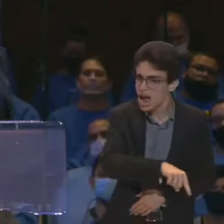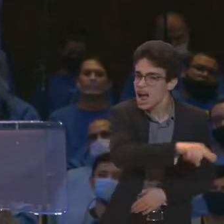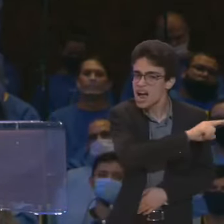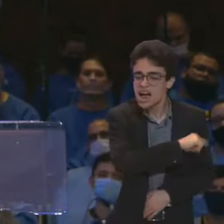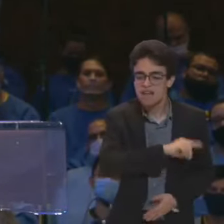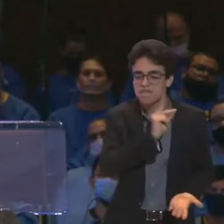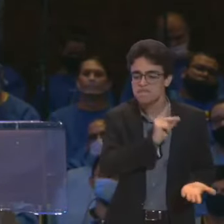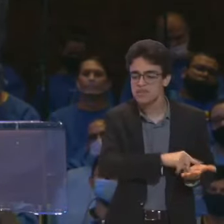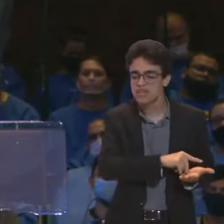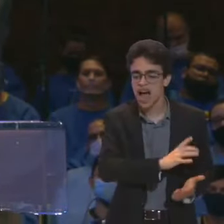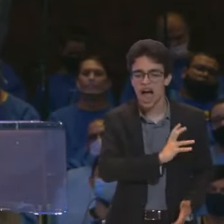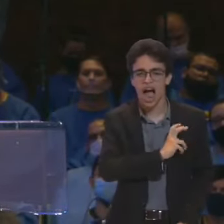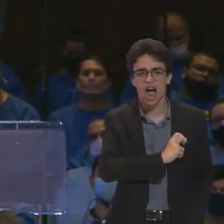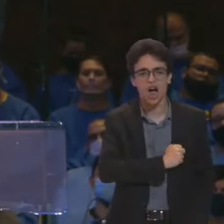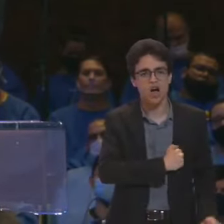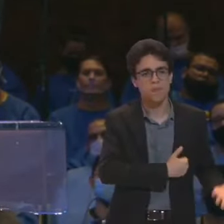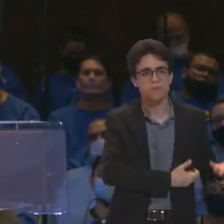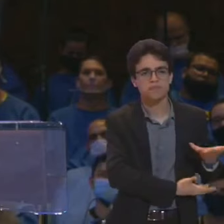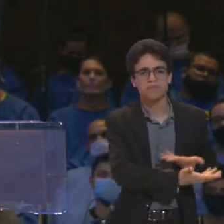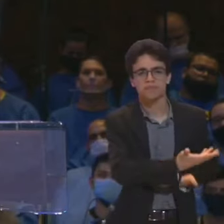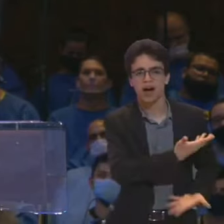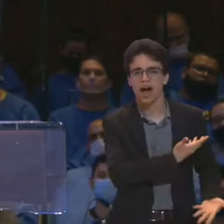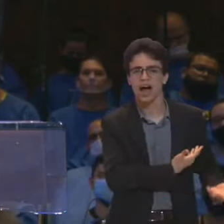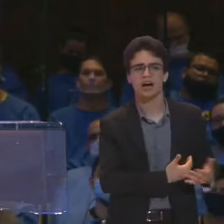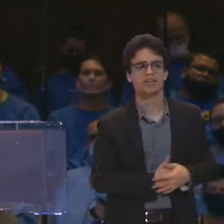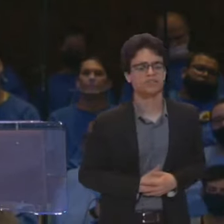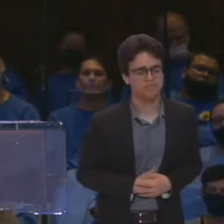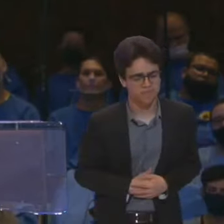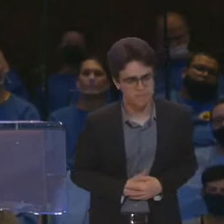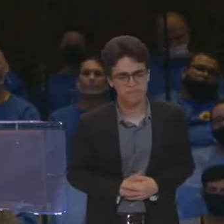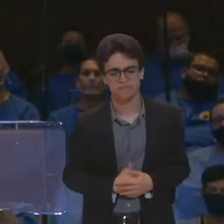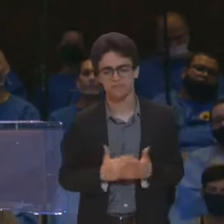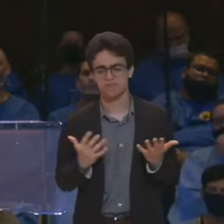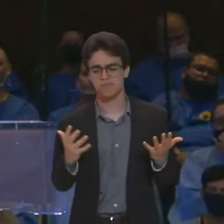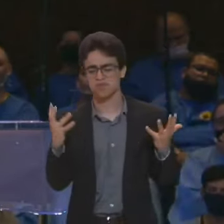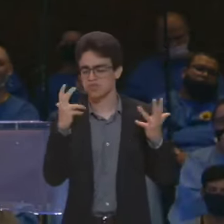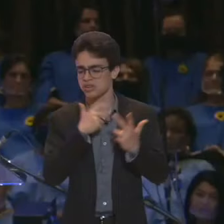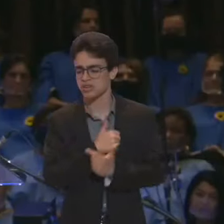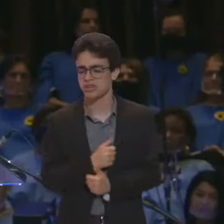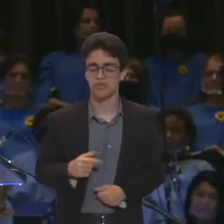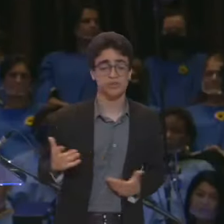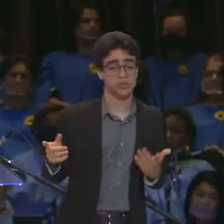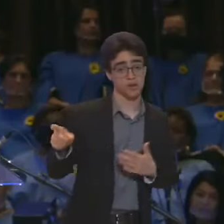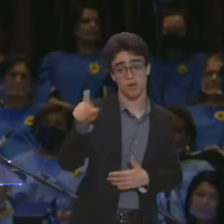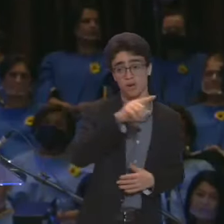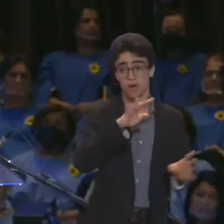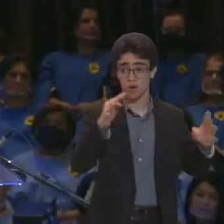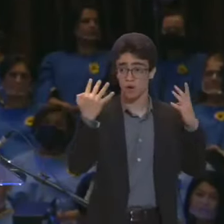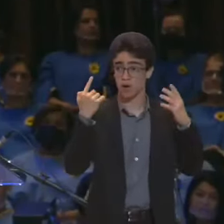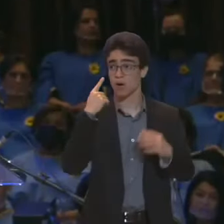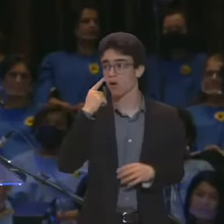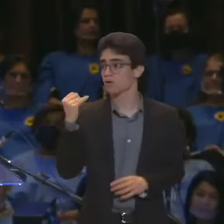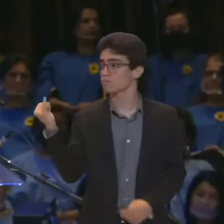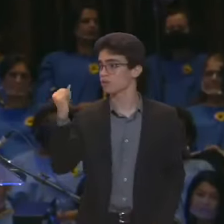eles se amam. Não é bonito isso aí? Então, irmãos, irmãs, preste atenção, muito importante.